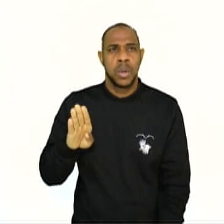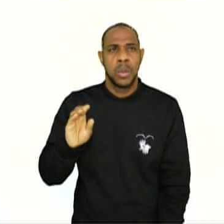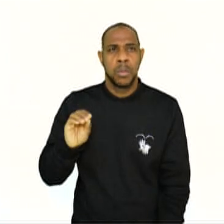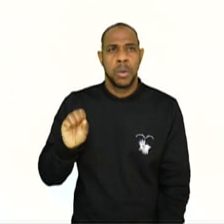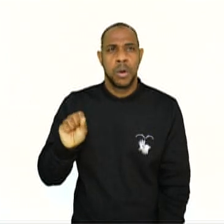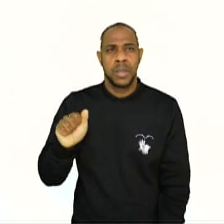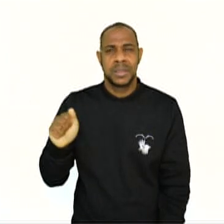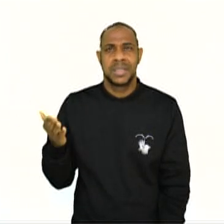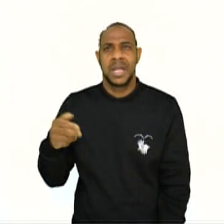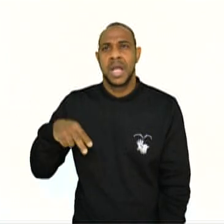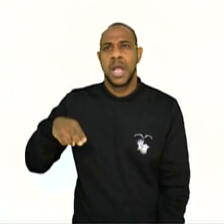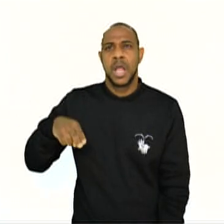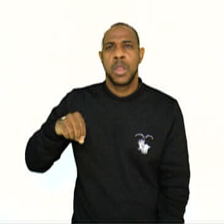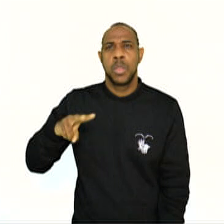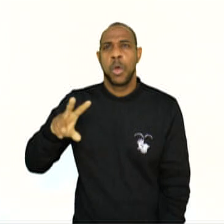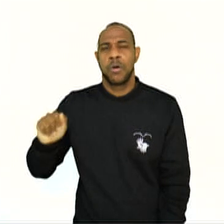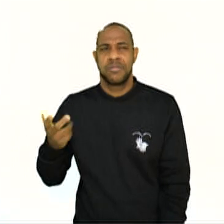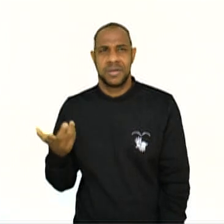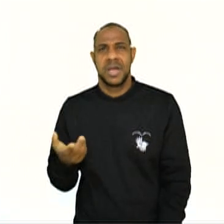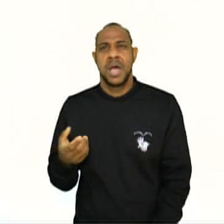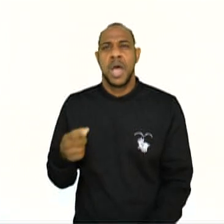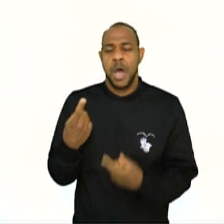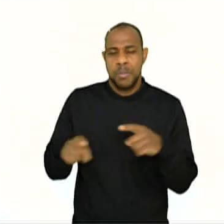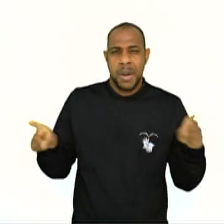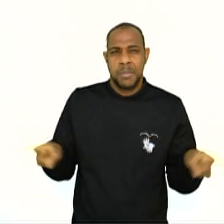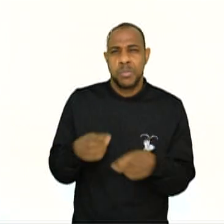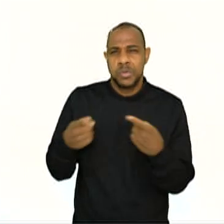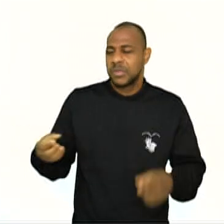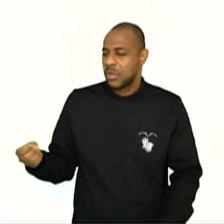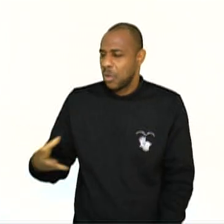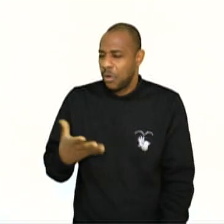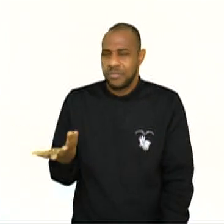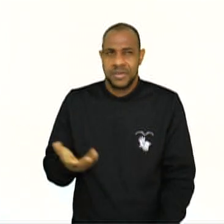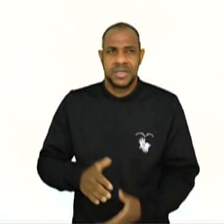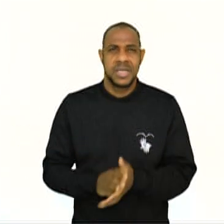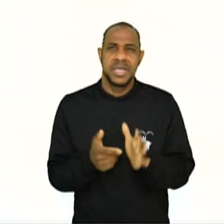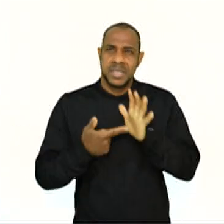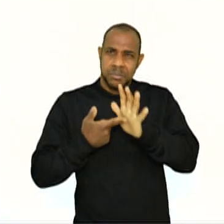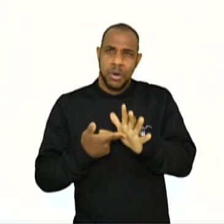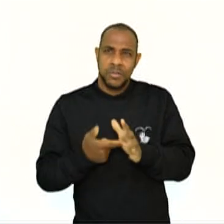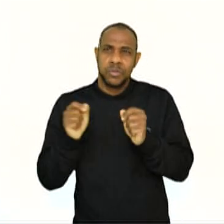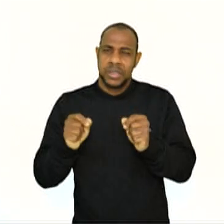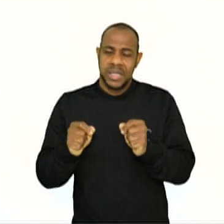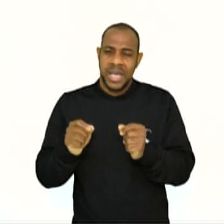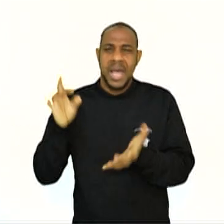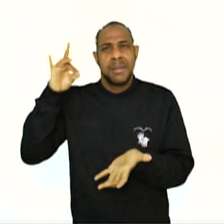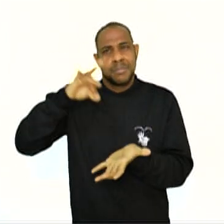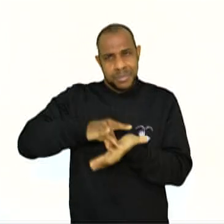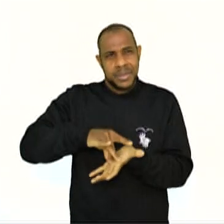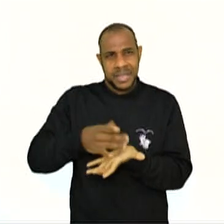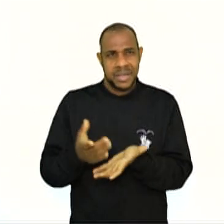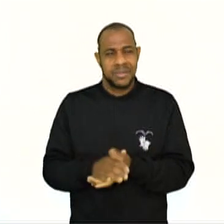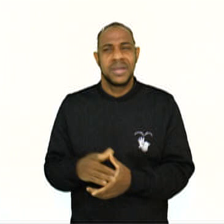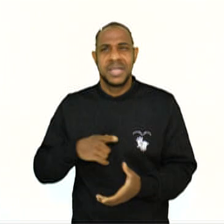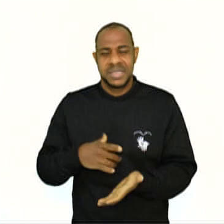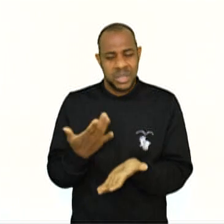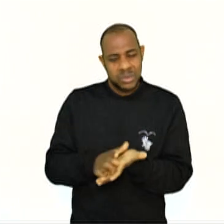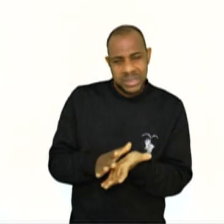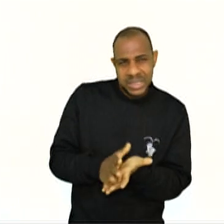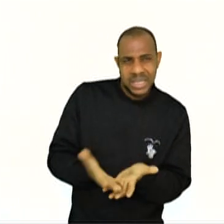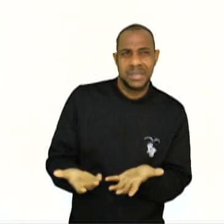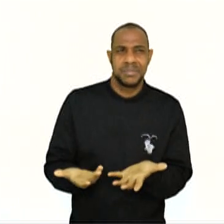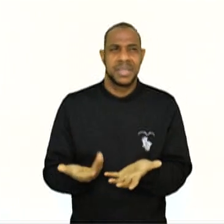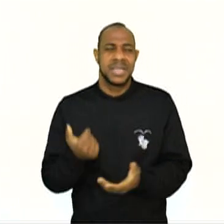moderna com uma harmonização diferente. Veja aqui com o professor. Você tem o samba, um samba-canção no Brasil que era